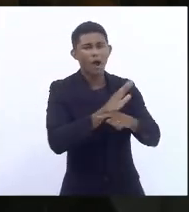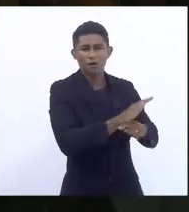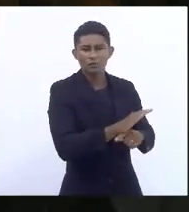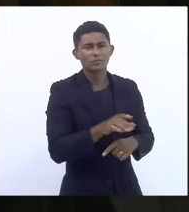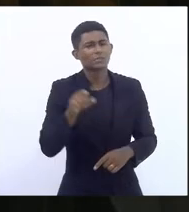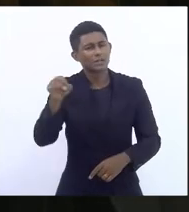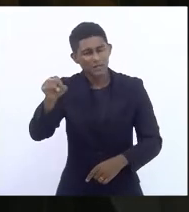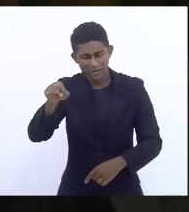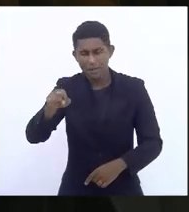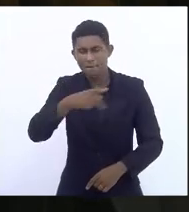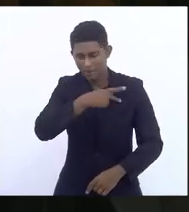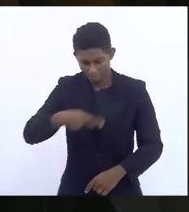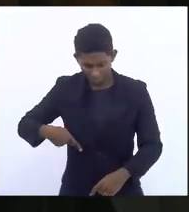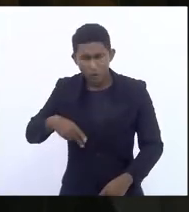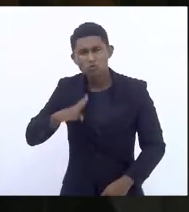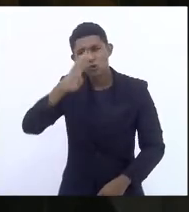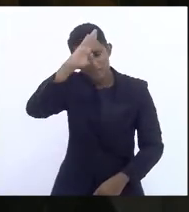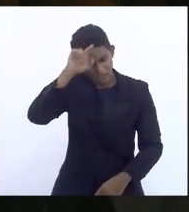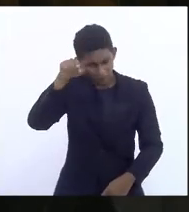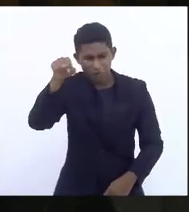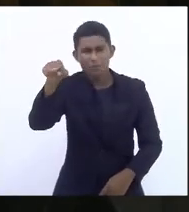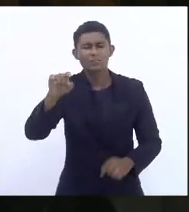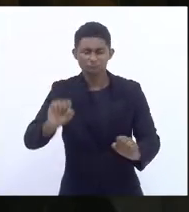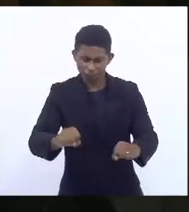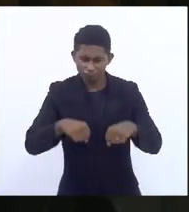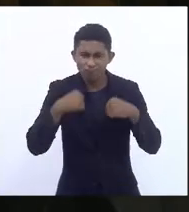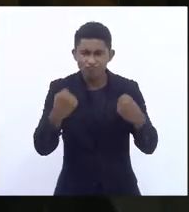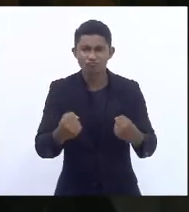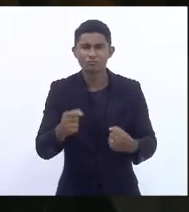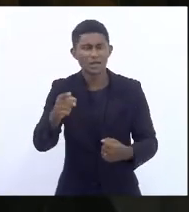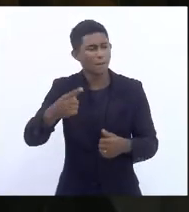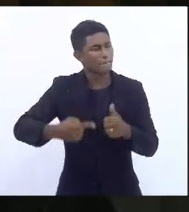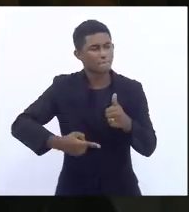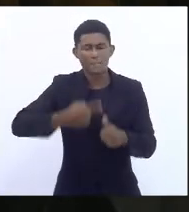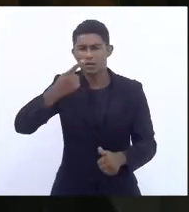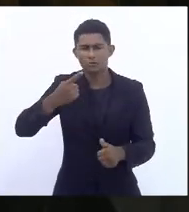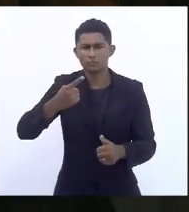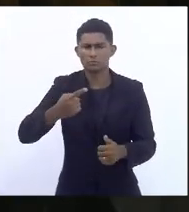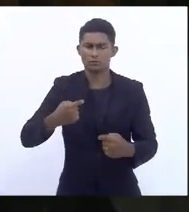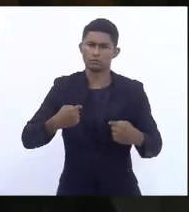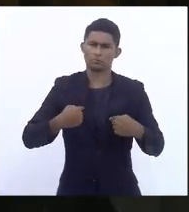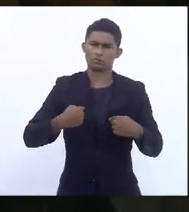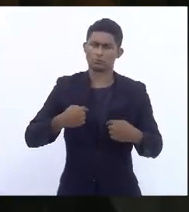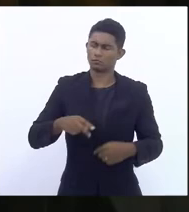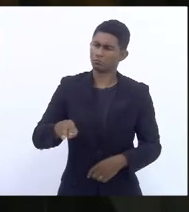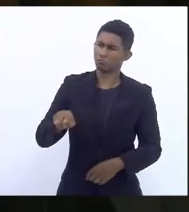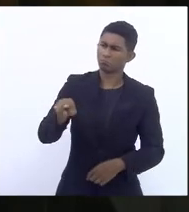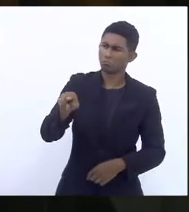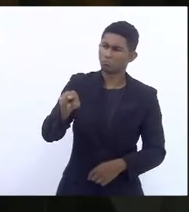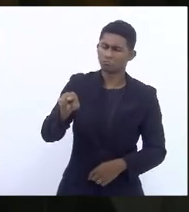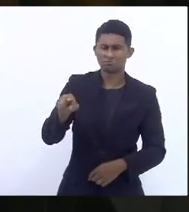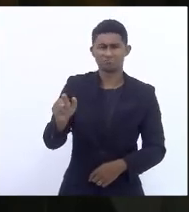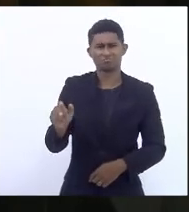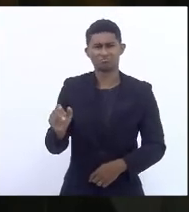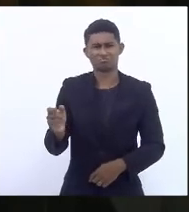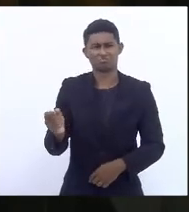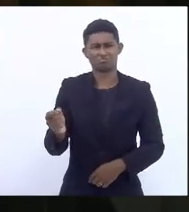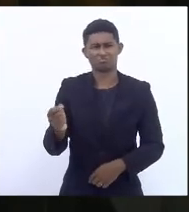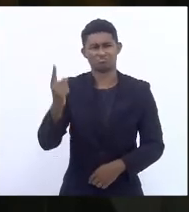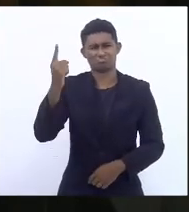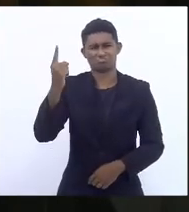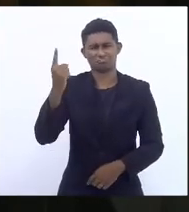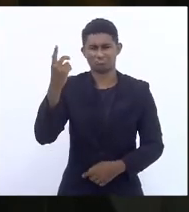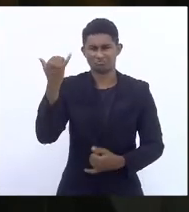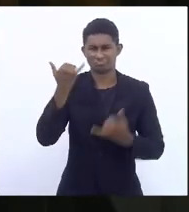governo de Jair Bolsonaro. Eu considero isso uma caricatura, como informação. Mas, para